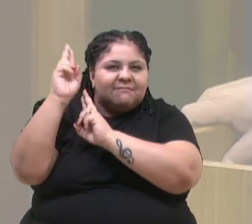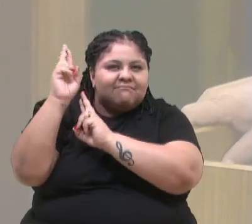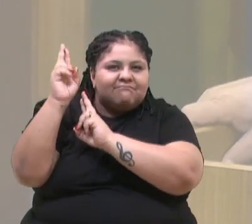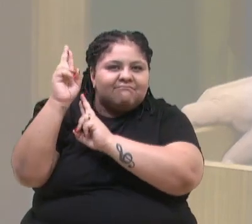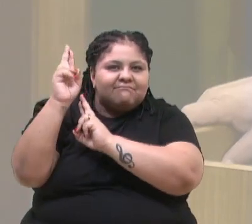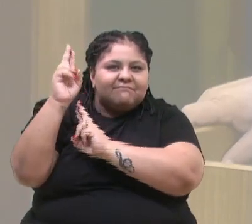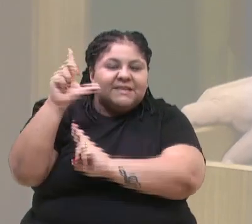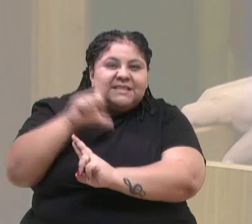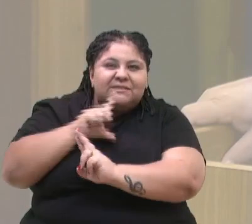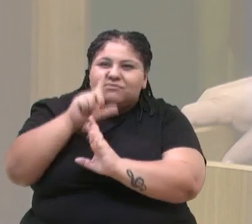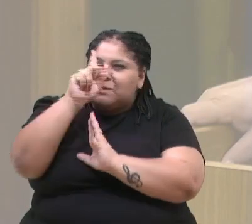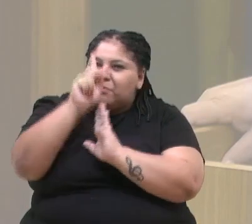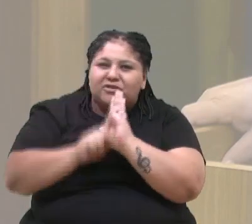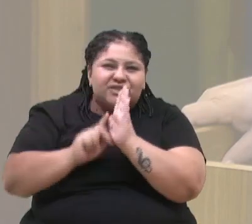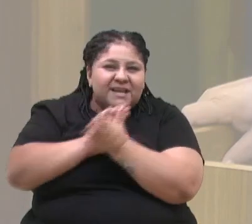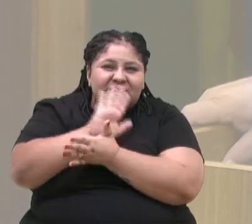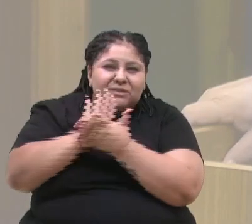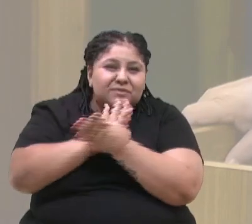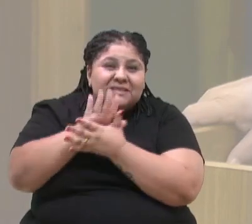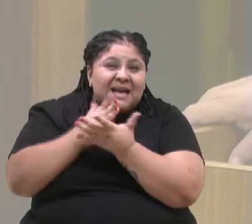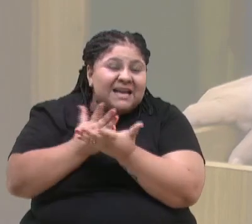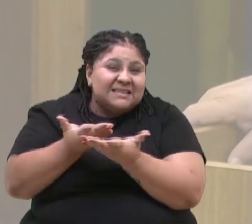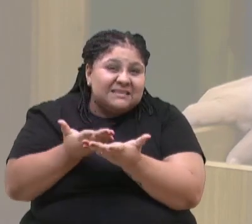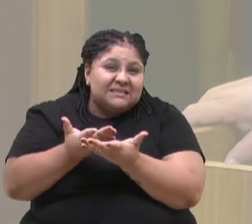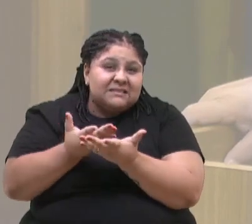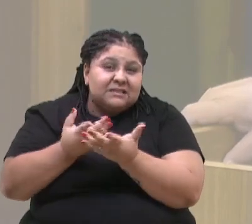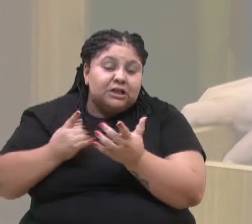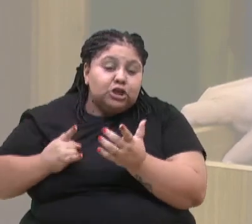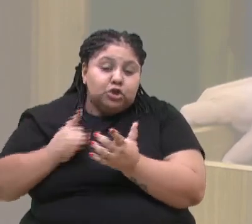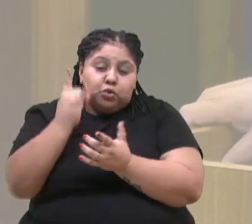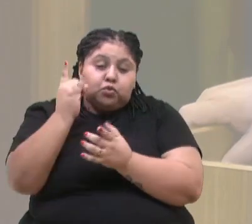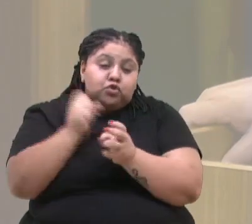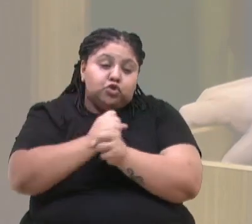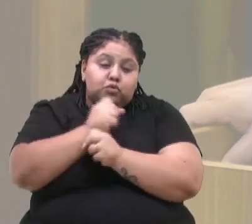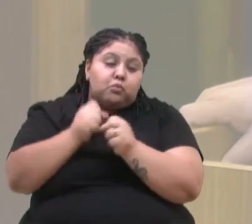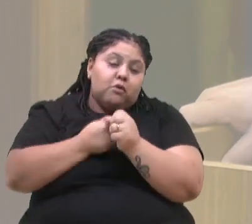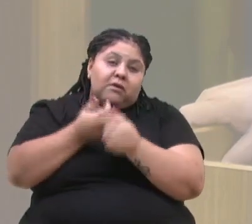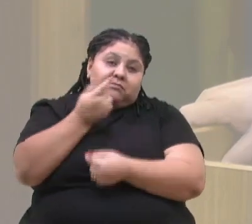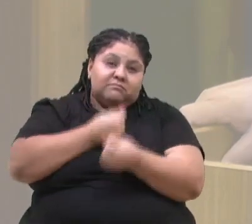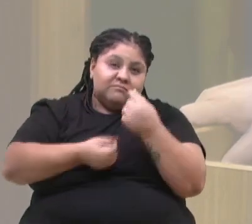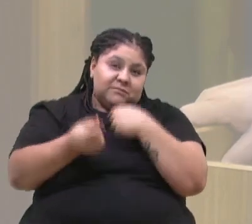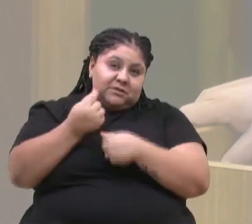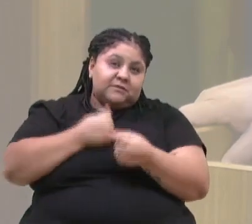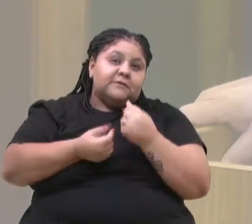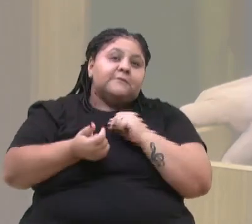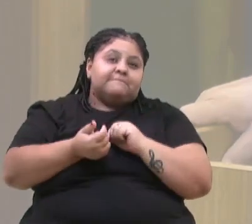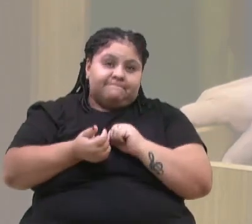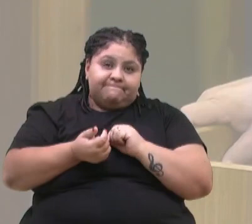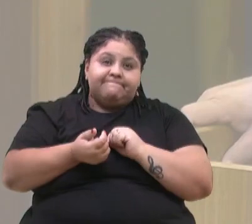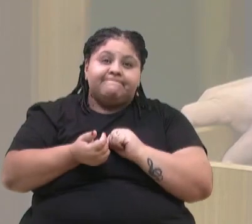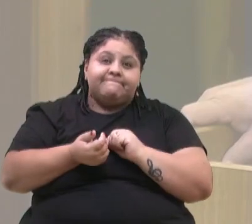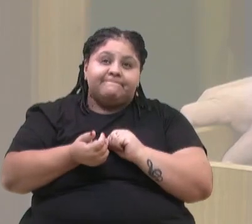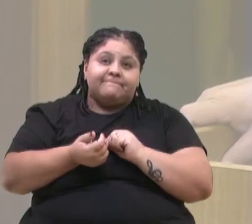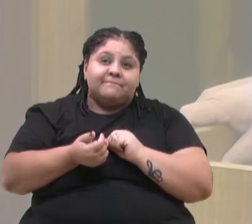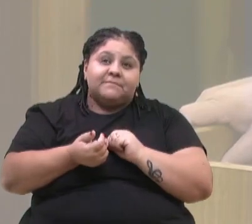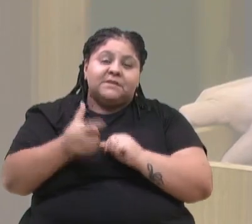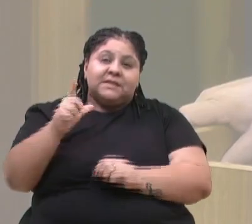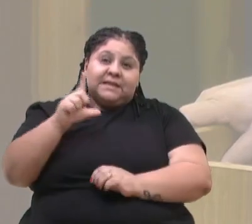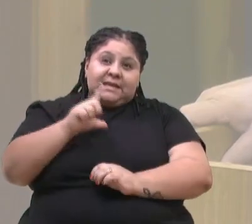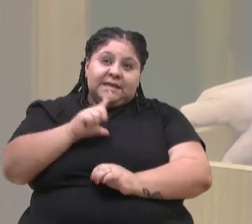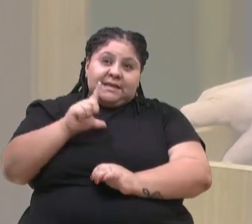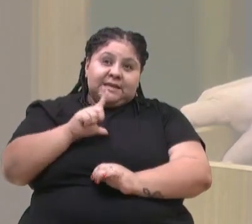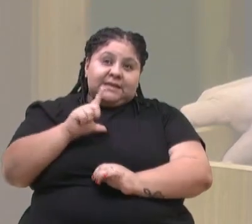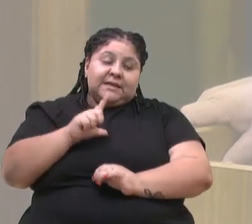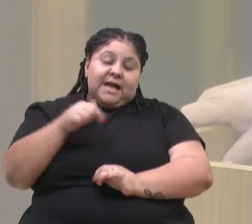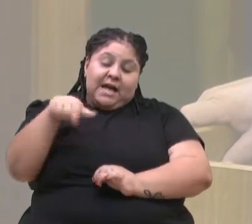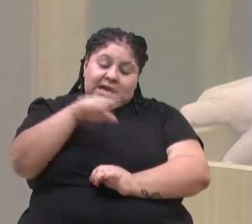no último ano de uma administração, a gente sabe que o pessoal vem queimando pneu, Vem queimando pneu, então a gente pode